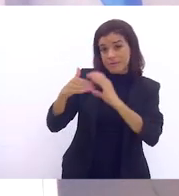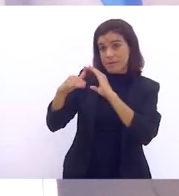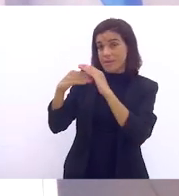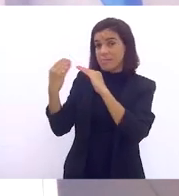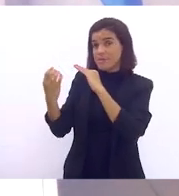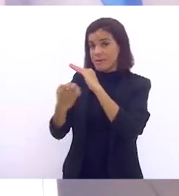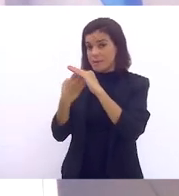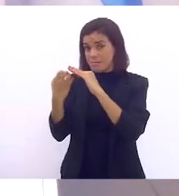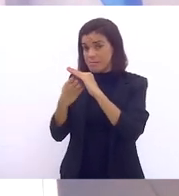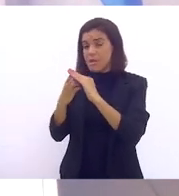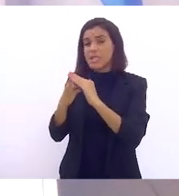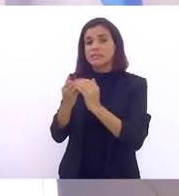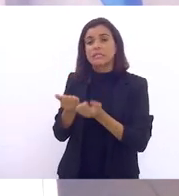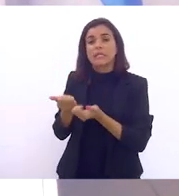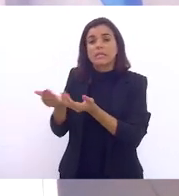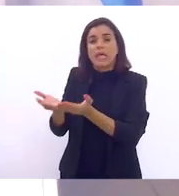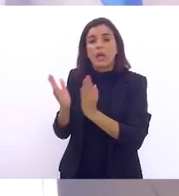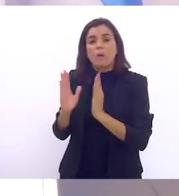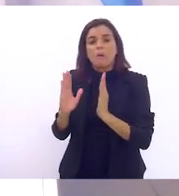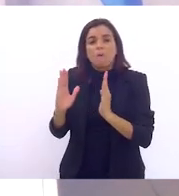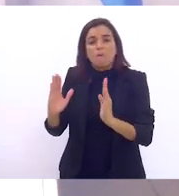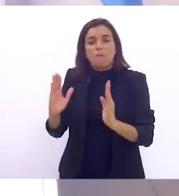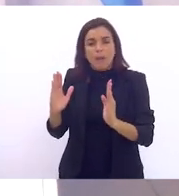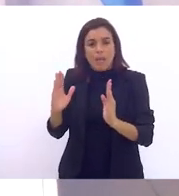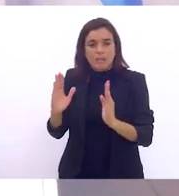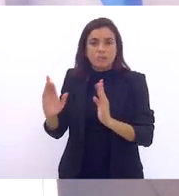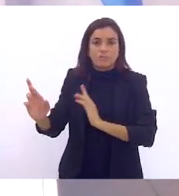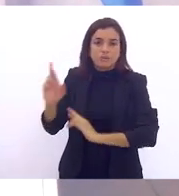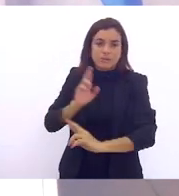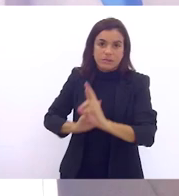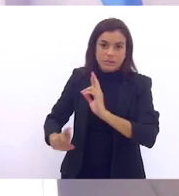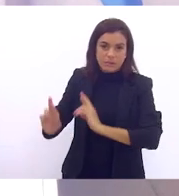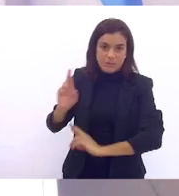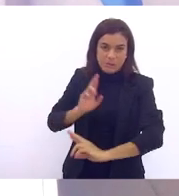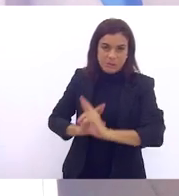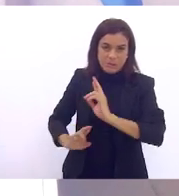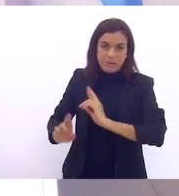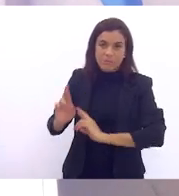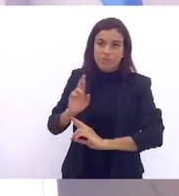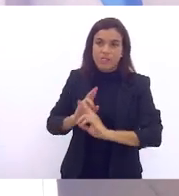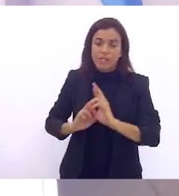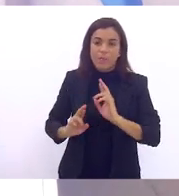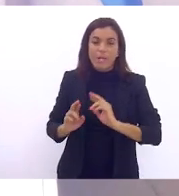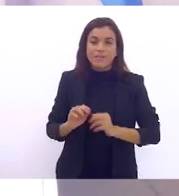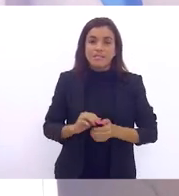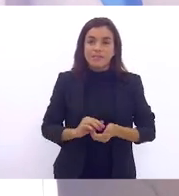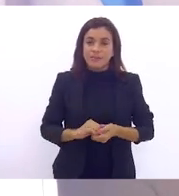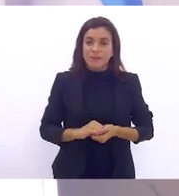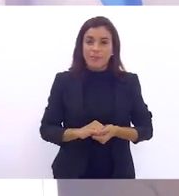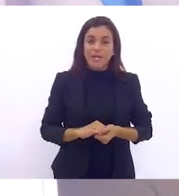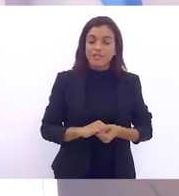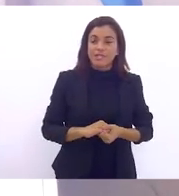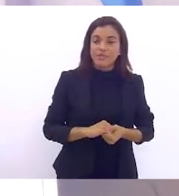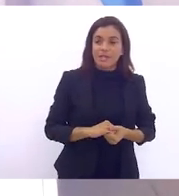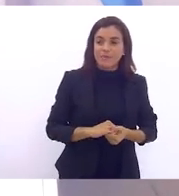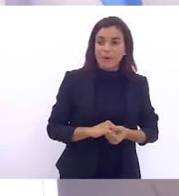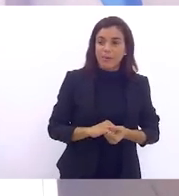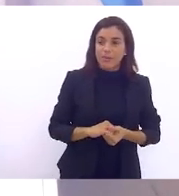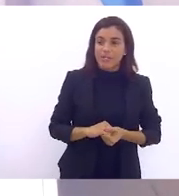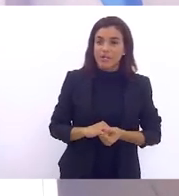eles poderem Talvez nos responder e e podendo assim evitar